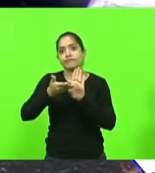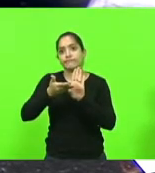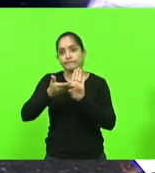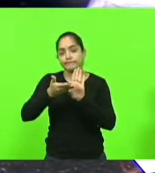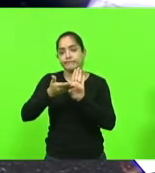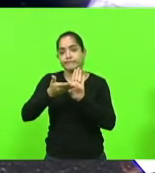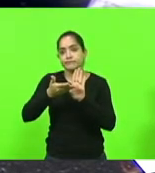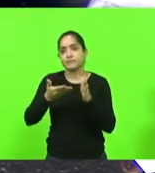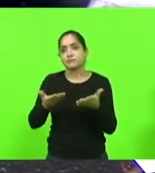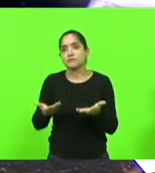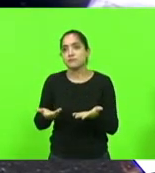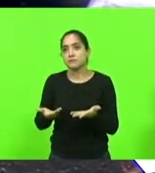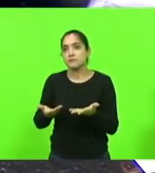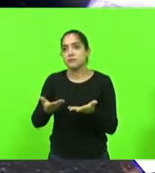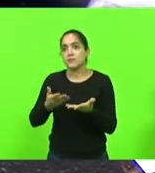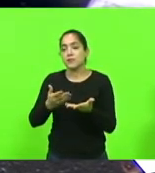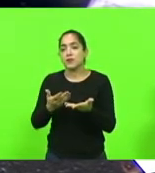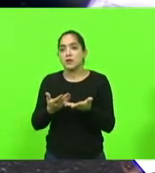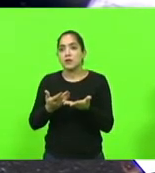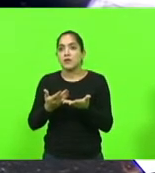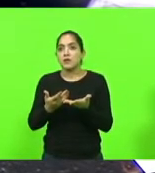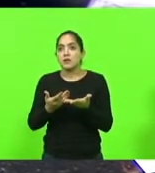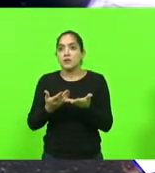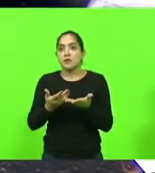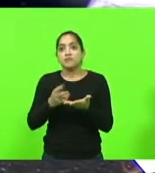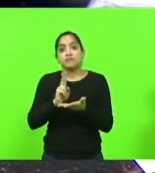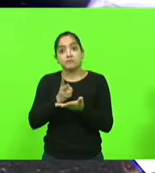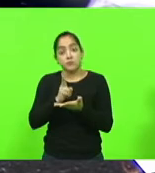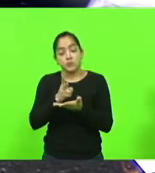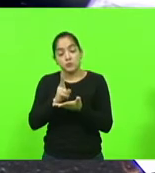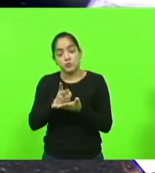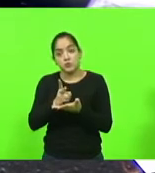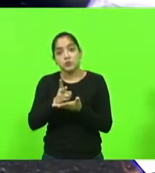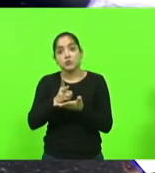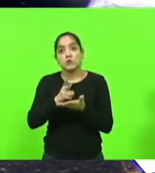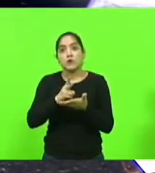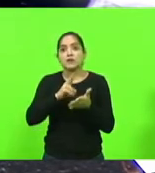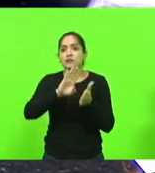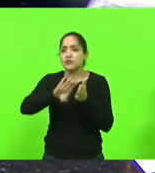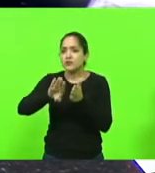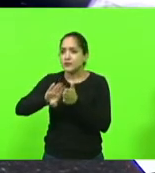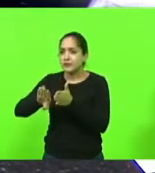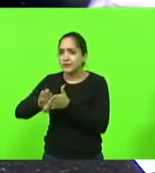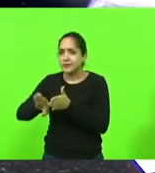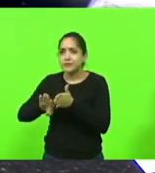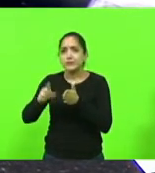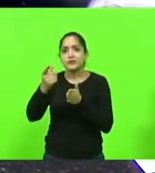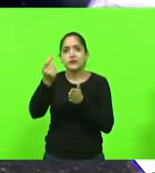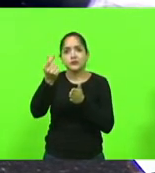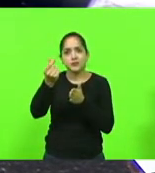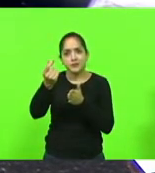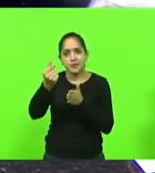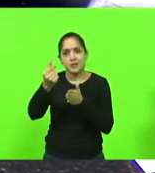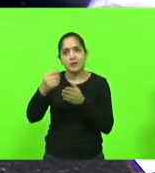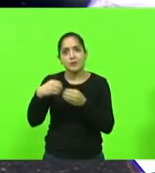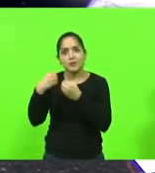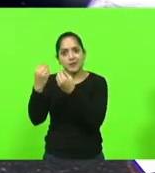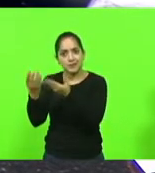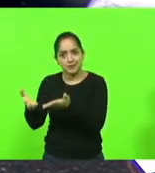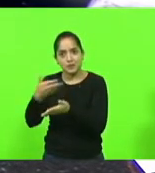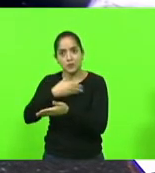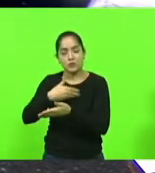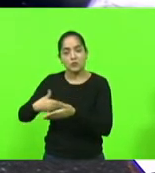níveis astronômicos, nós continuarmos tirando dinheiro da população para dar para o governo? Será